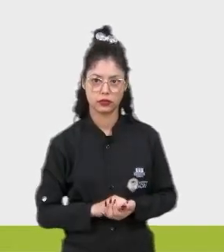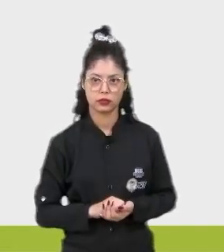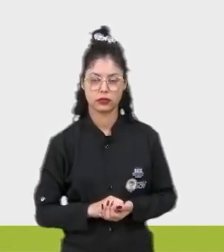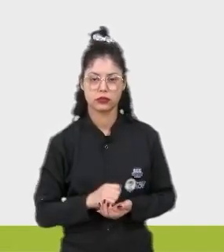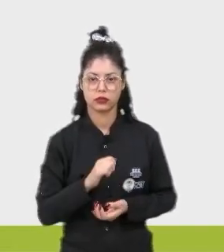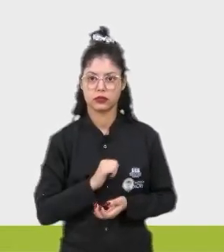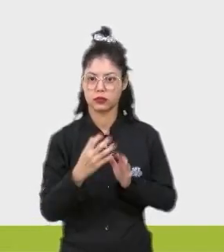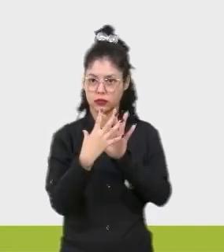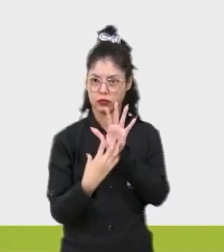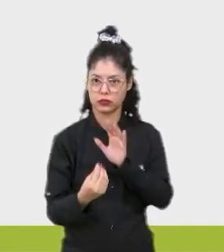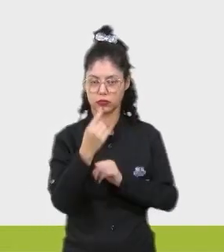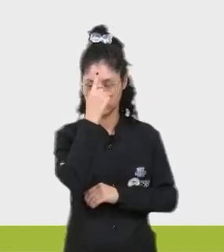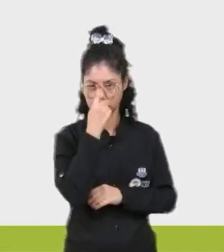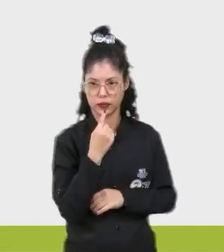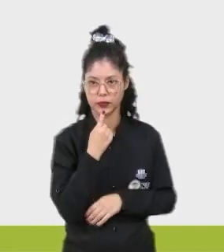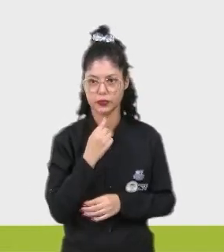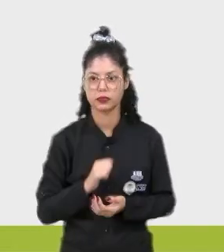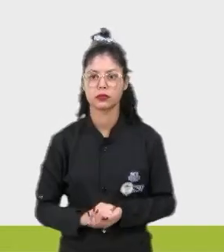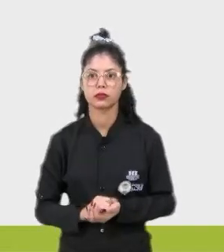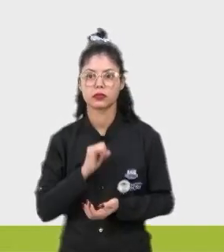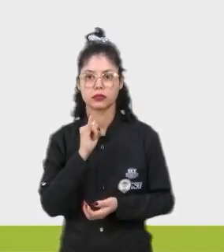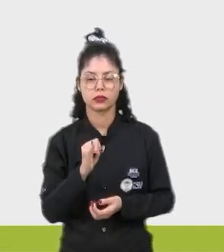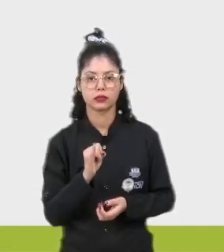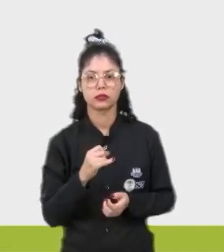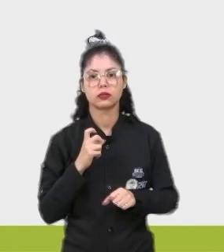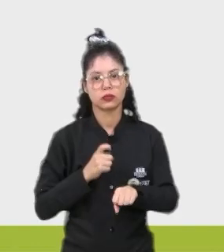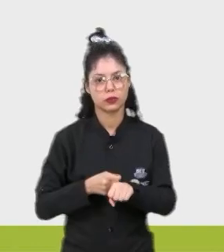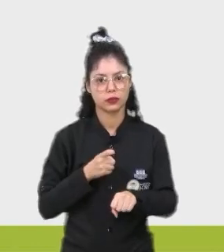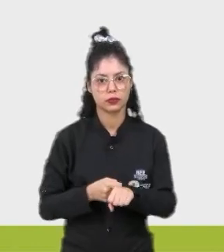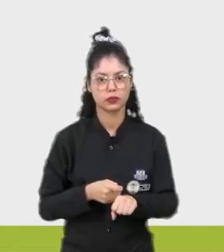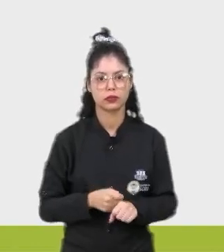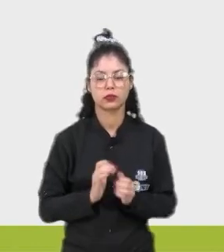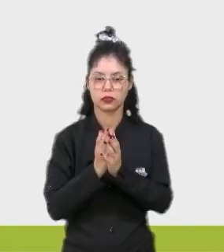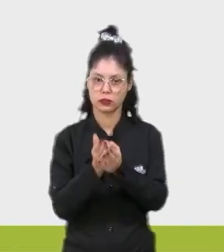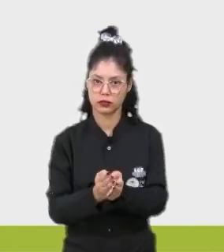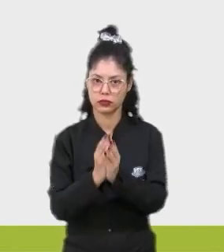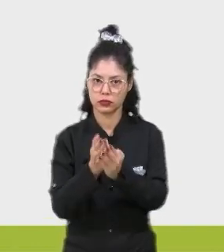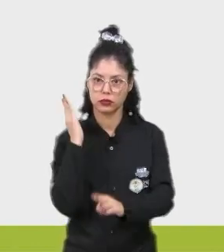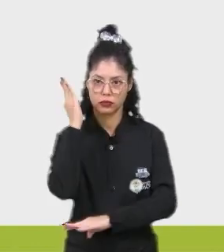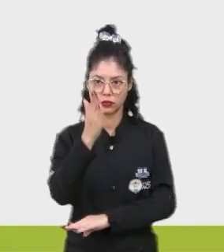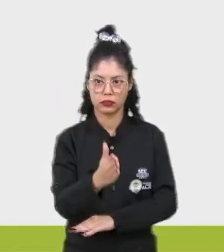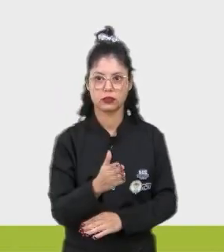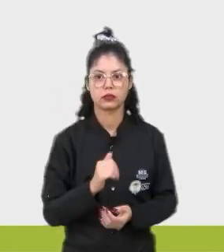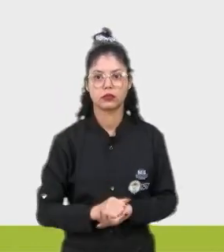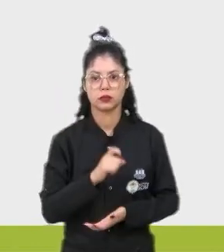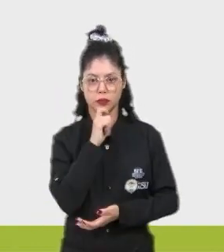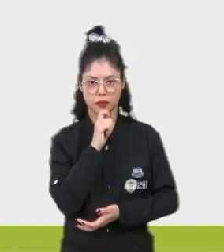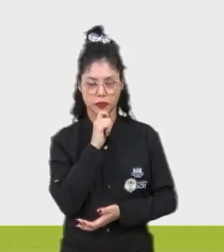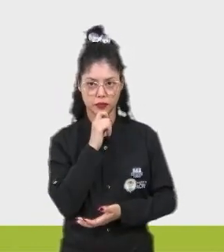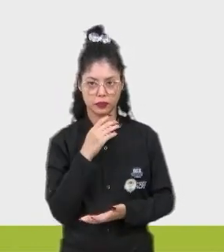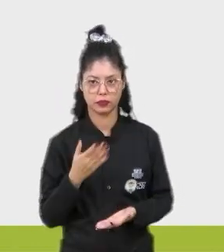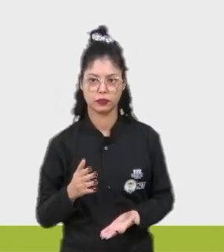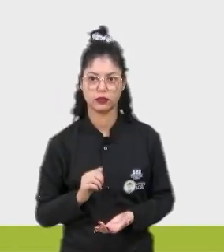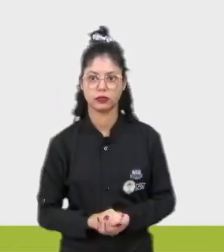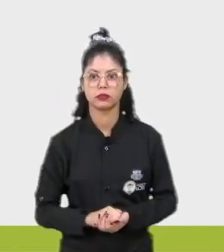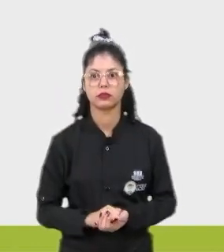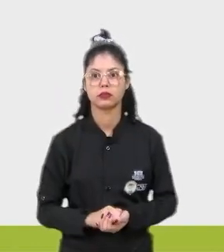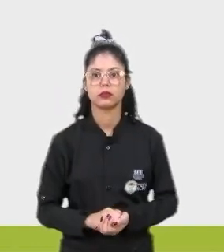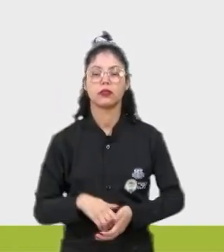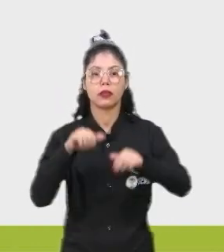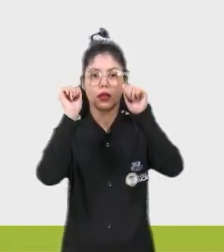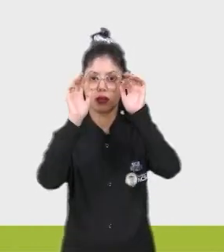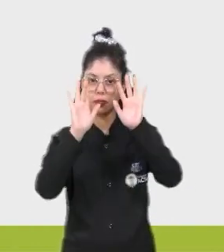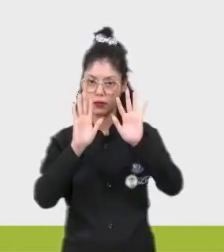refração da imagem. Então, por exemplo, se você estivesse observando de uma rocha, um navio vindo em sua direção, numa água fria, né, e devido a uma névoa